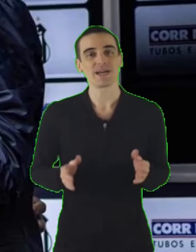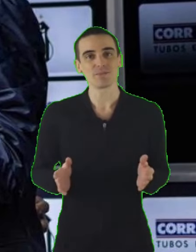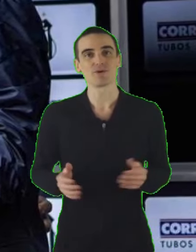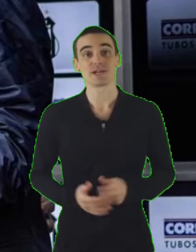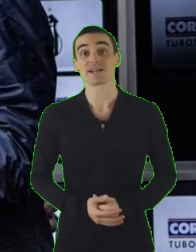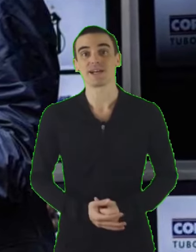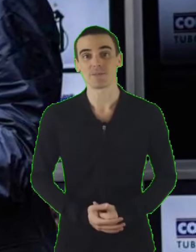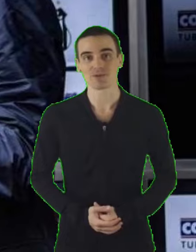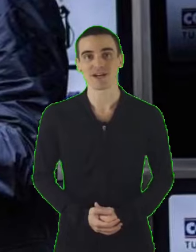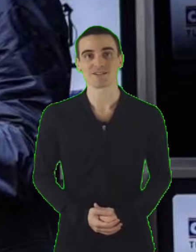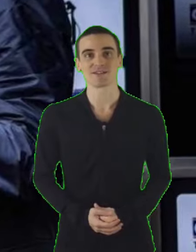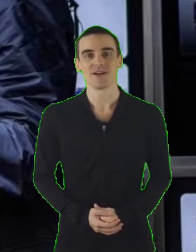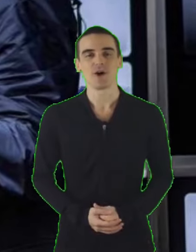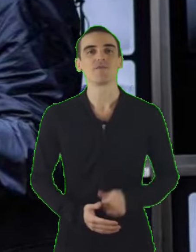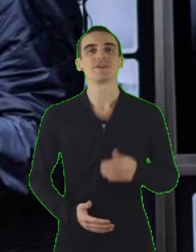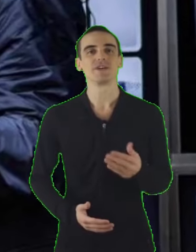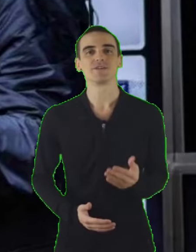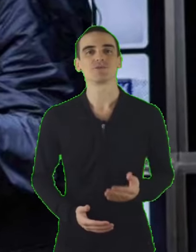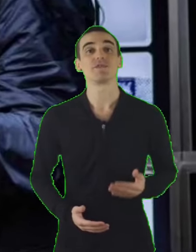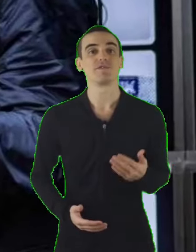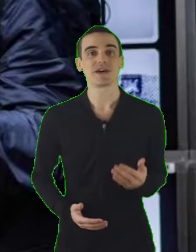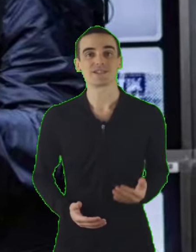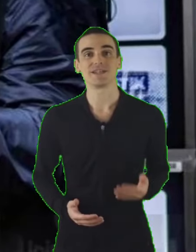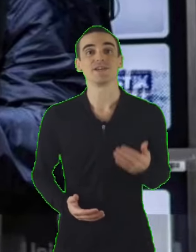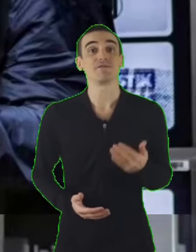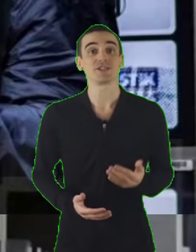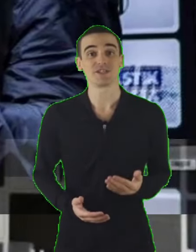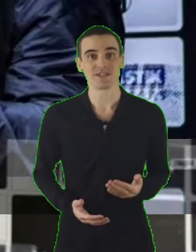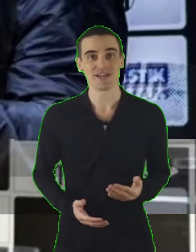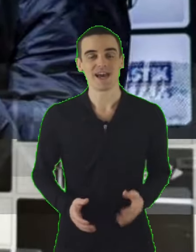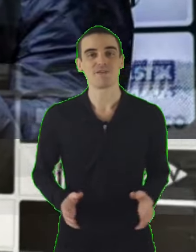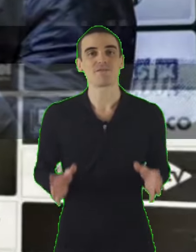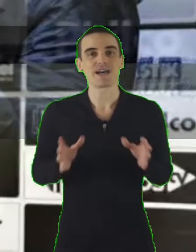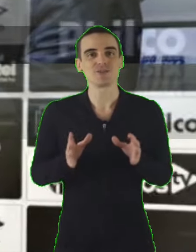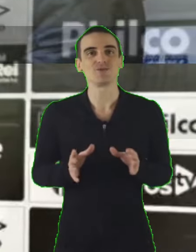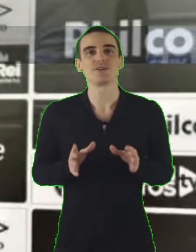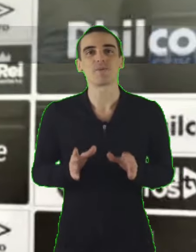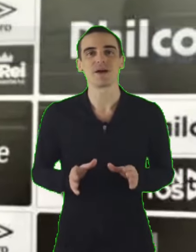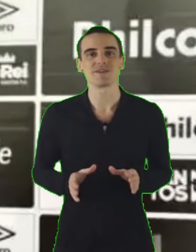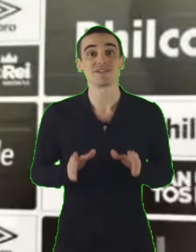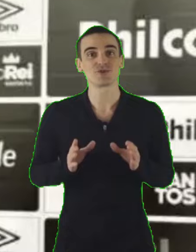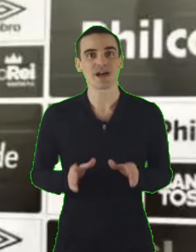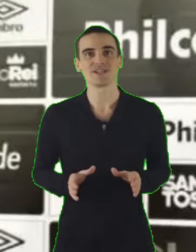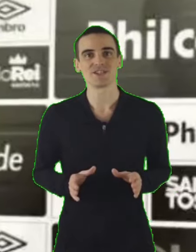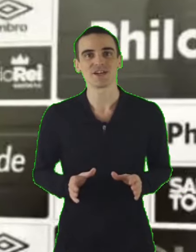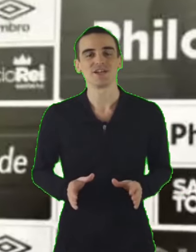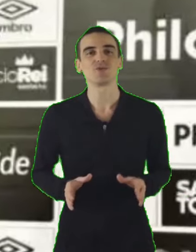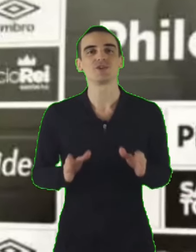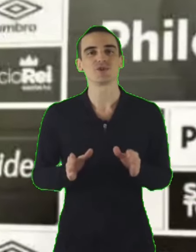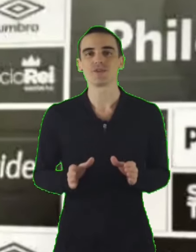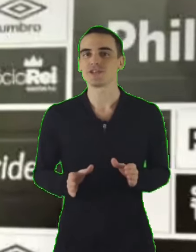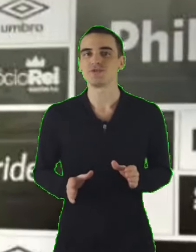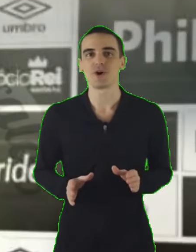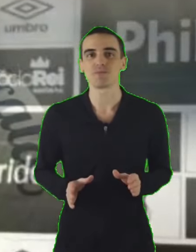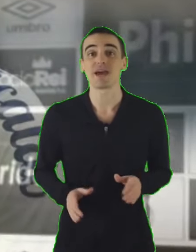time celeste. As negociações estão em andamento, mas como sabemos, o mercado da bola é dinâmico e repleto de reviravoltas.